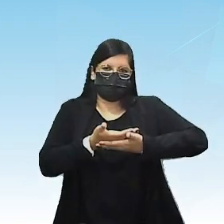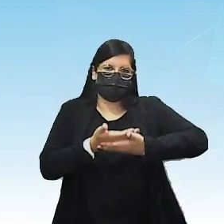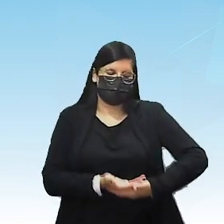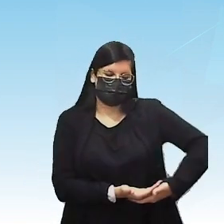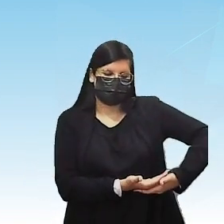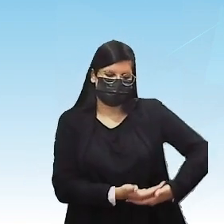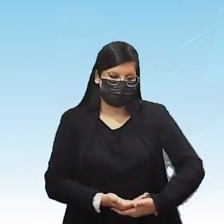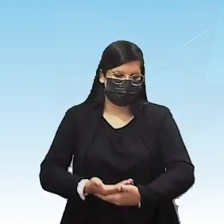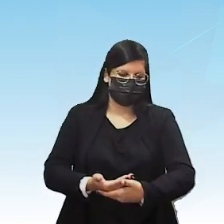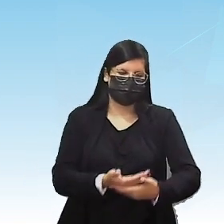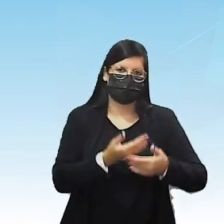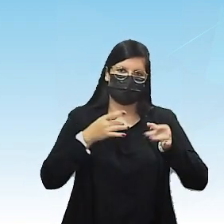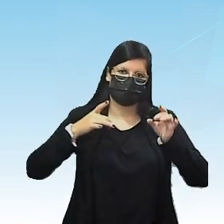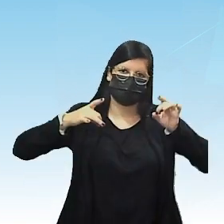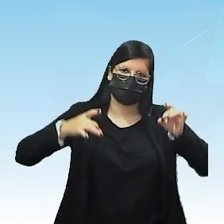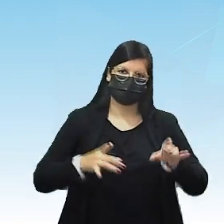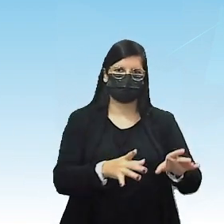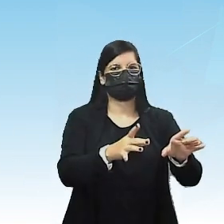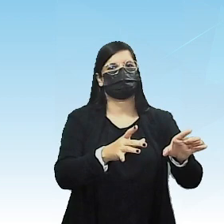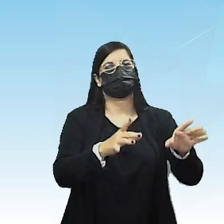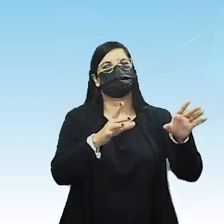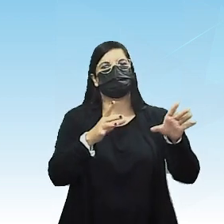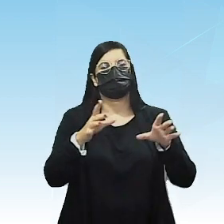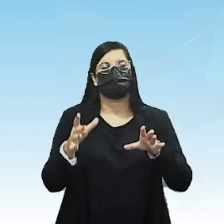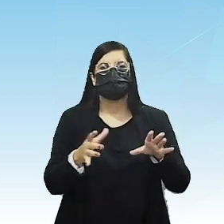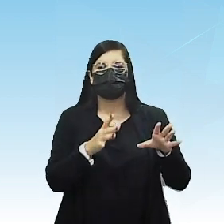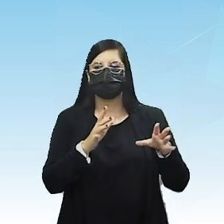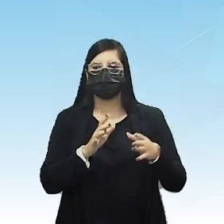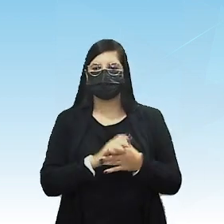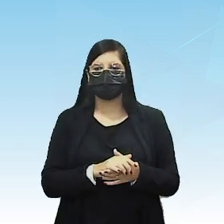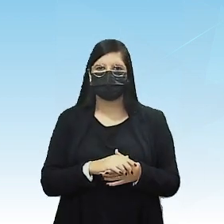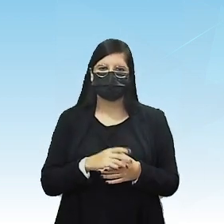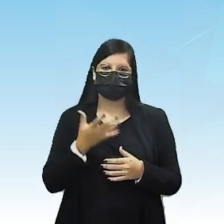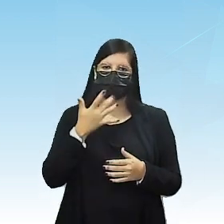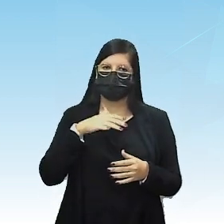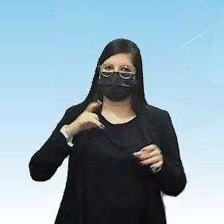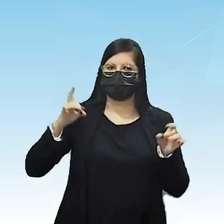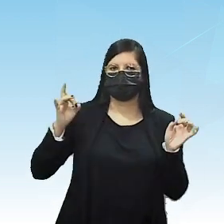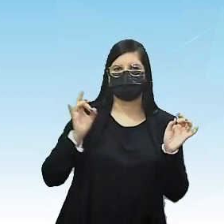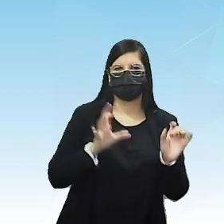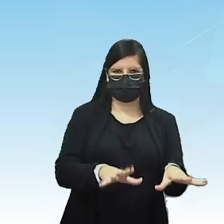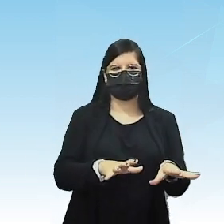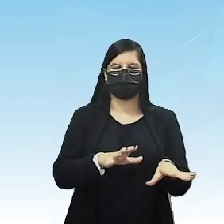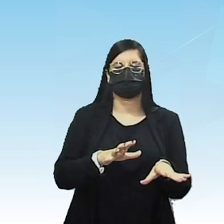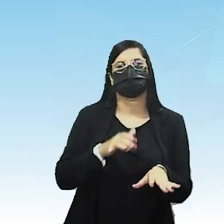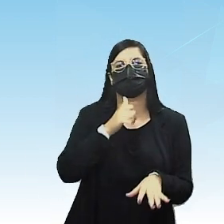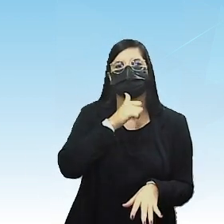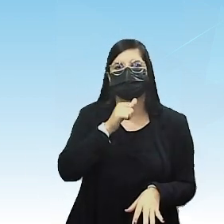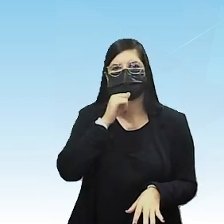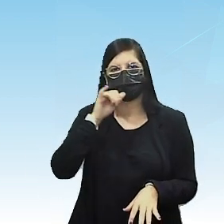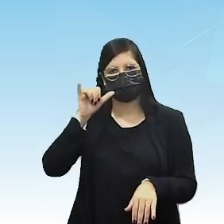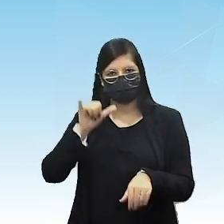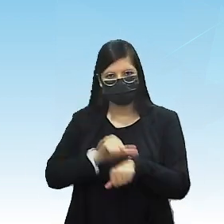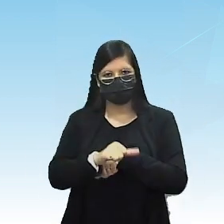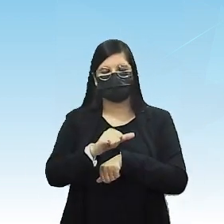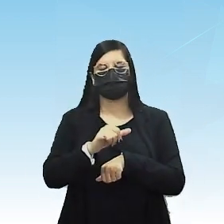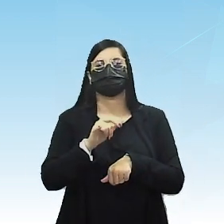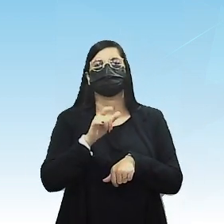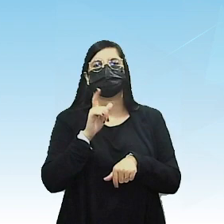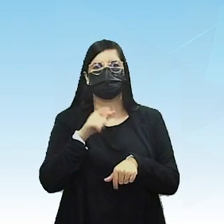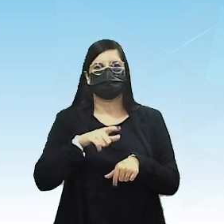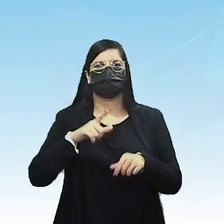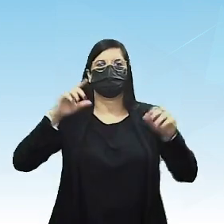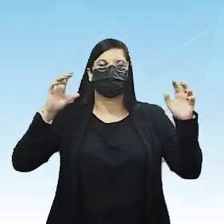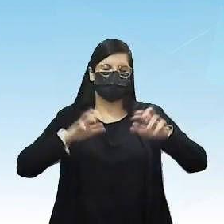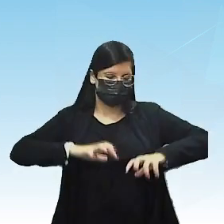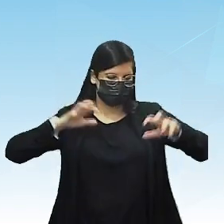muito revoltada com a situação, porque, né, a criança foi abandonada, a mãe também foi enganada, enfim, aí ela causou